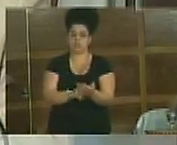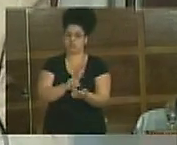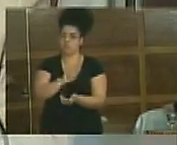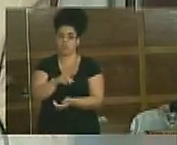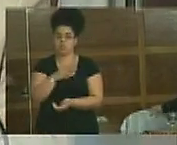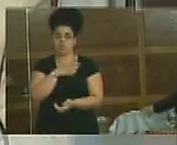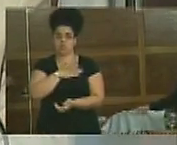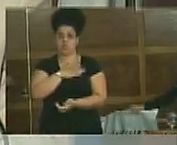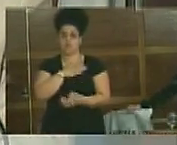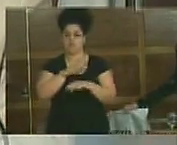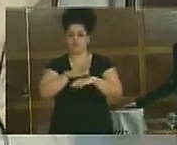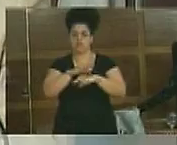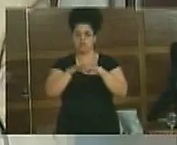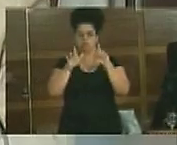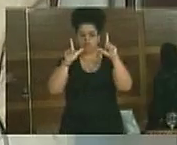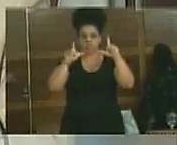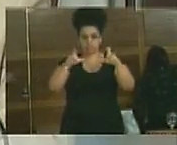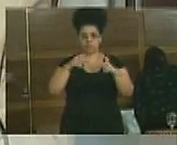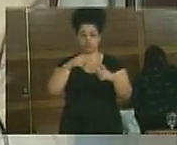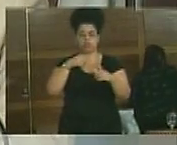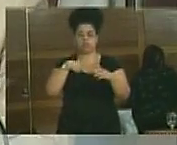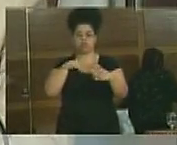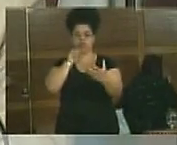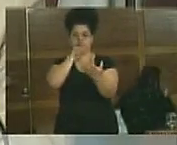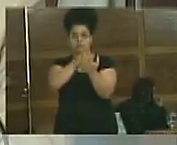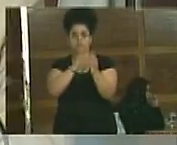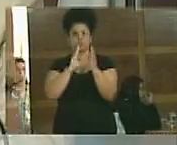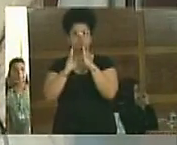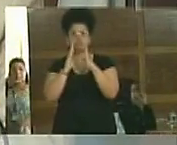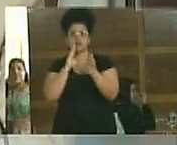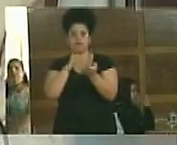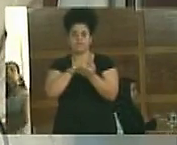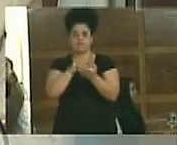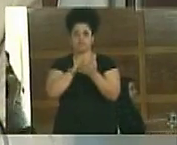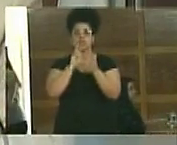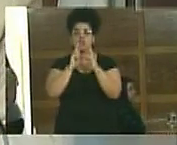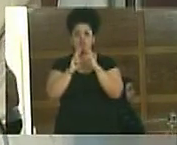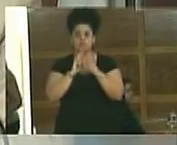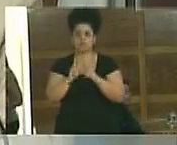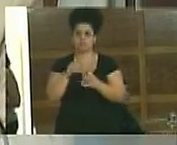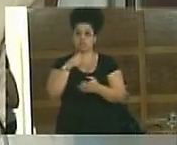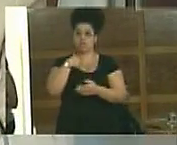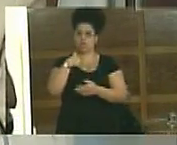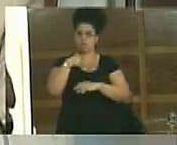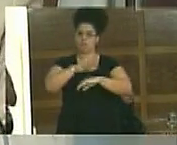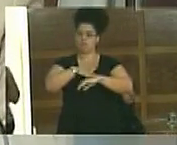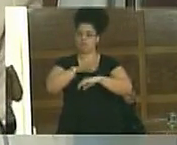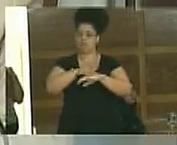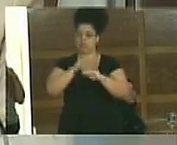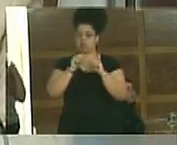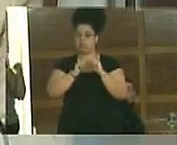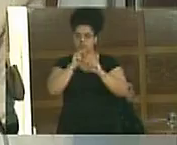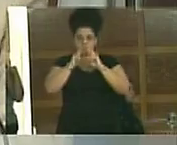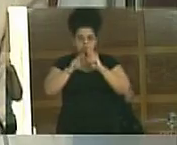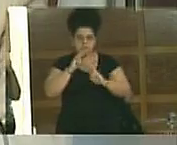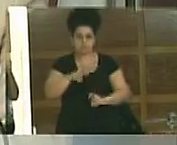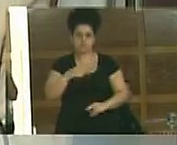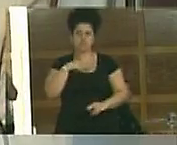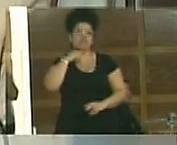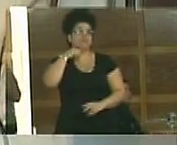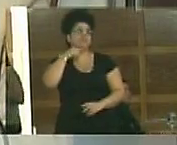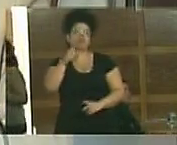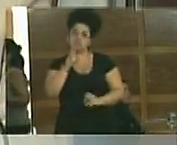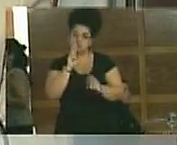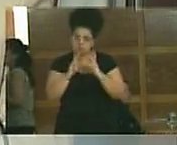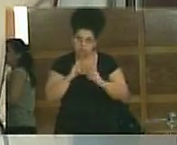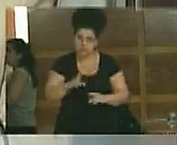quem posta sou eu, quem responde sou eu, e as ausências de resposta, porque às vezes são muitas perguntas e algumas muitas mensagens, eu não consigo porque eu sou um